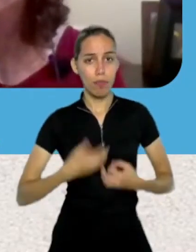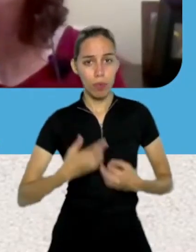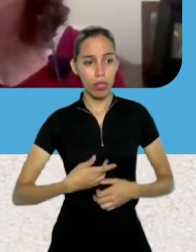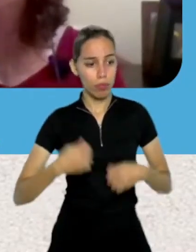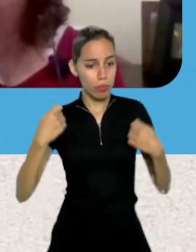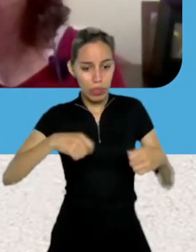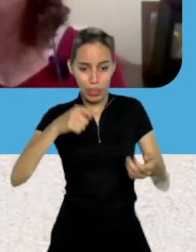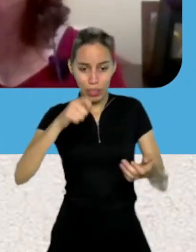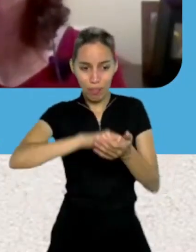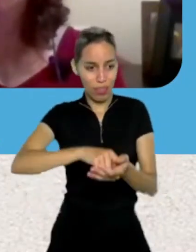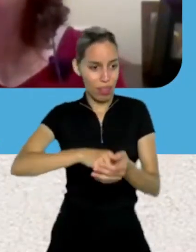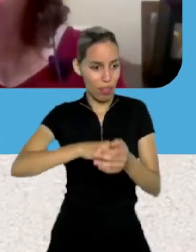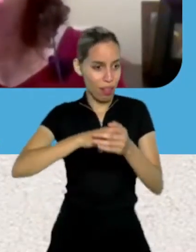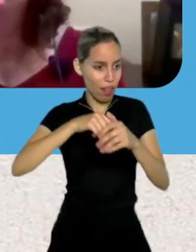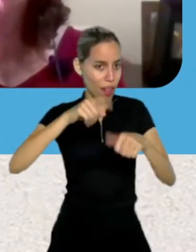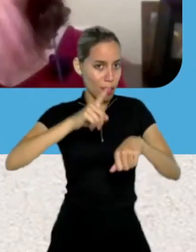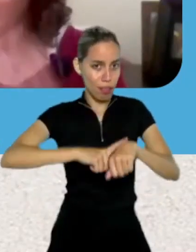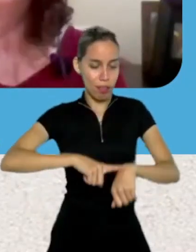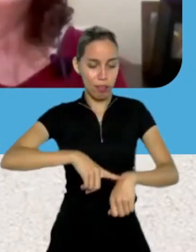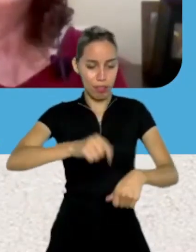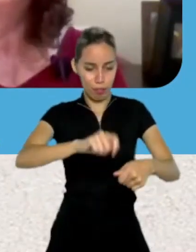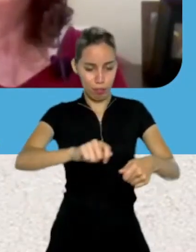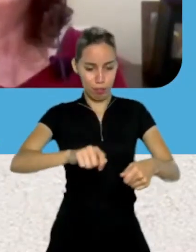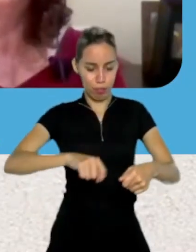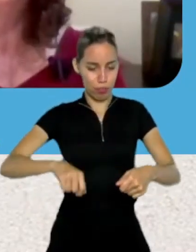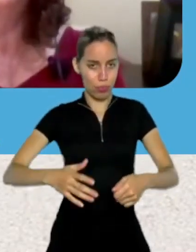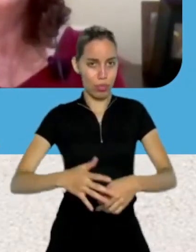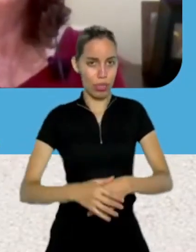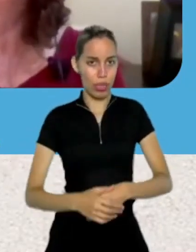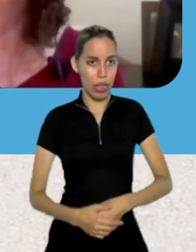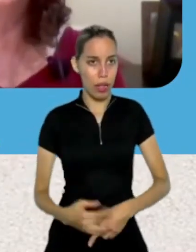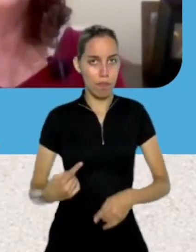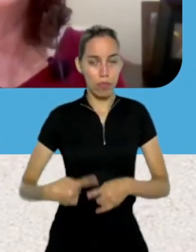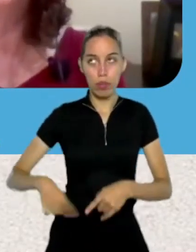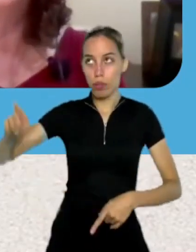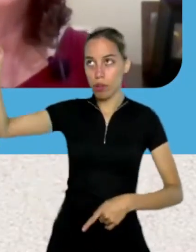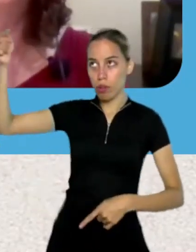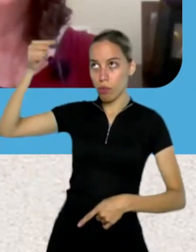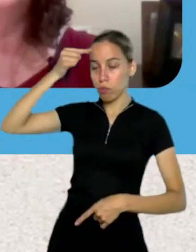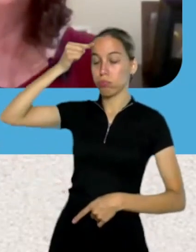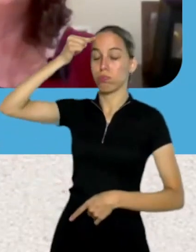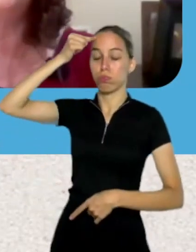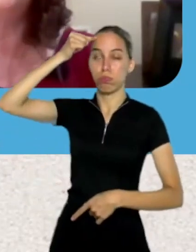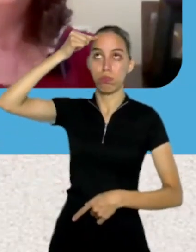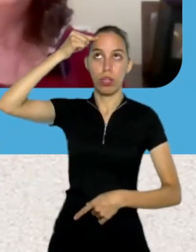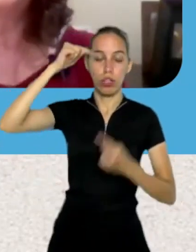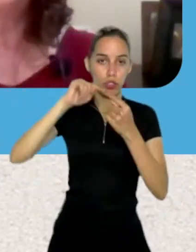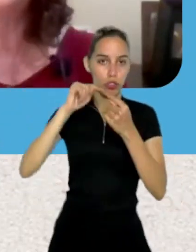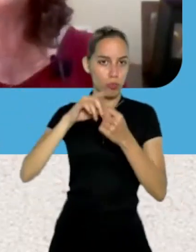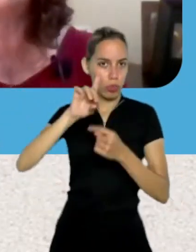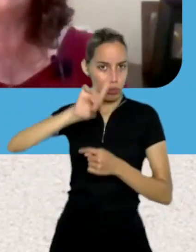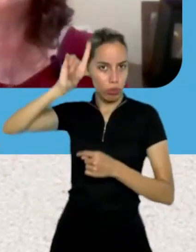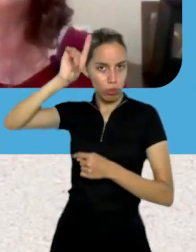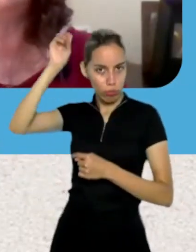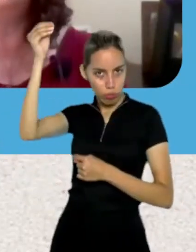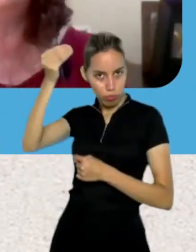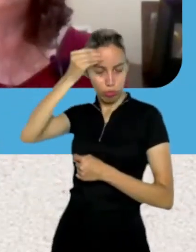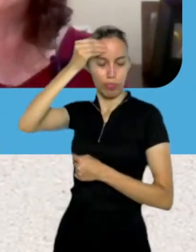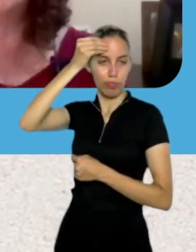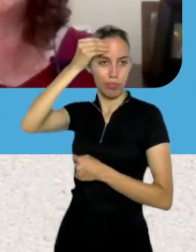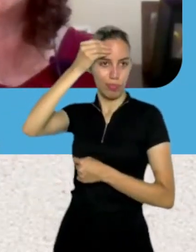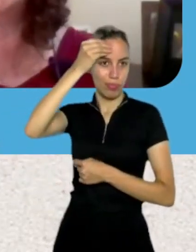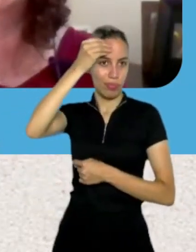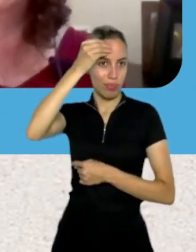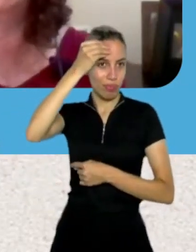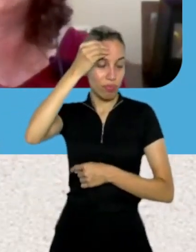interessante. e aproveitar aquela que a Adélia Prado fala, né? Que é divino mesmo, vem de Deus. E às vezes